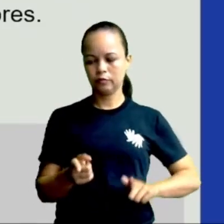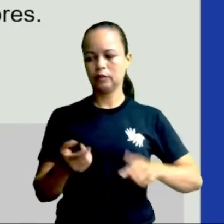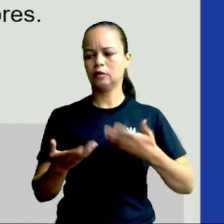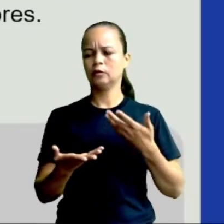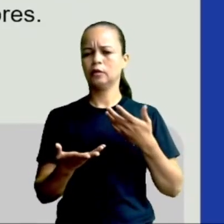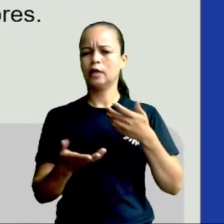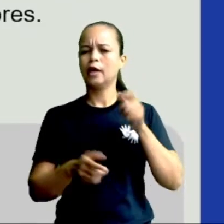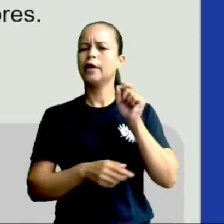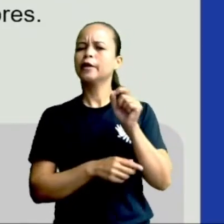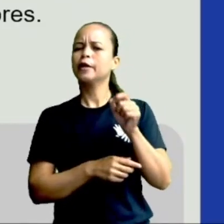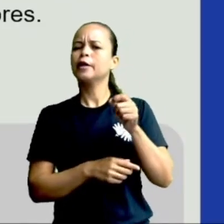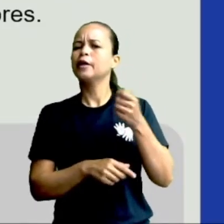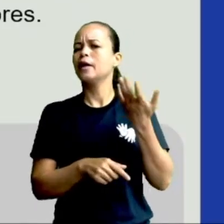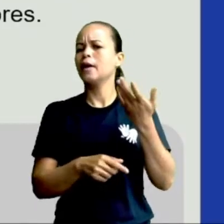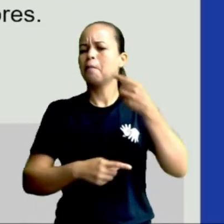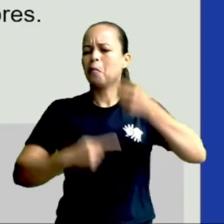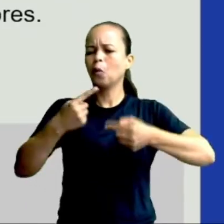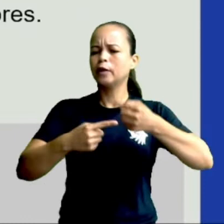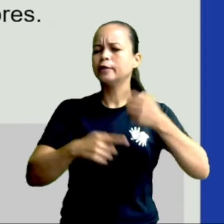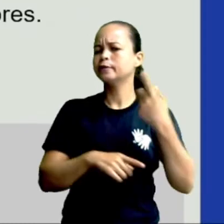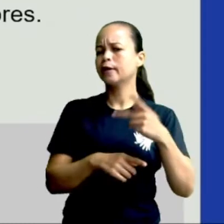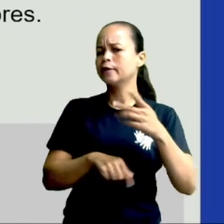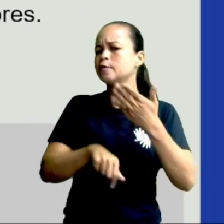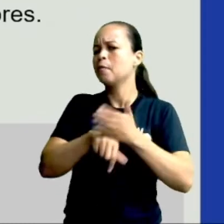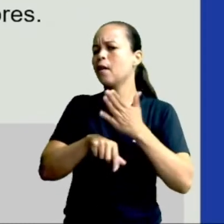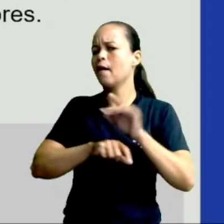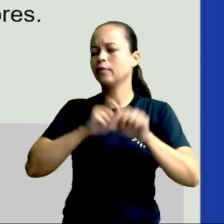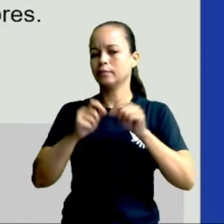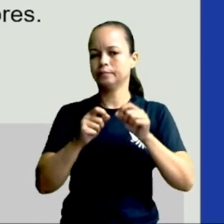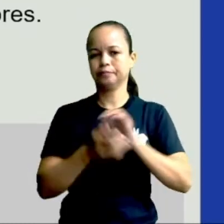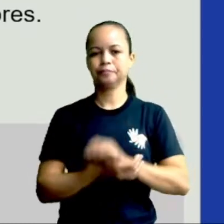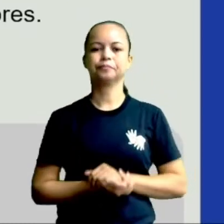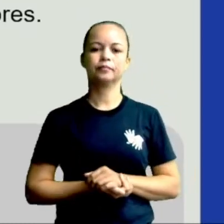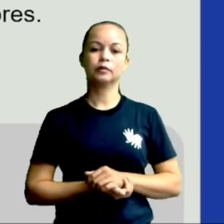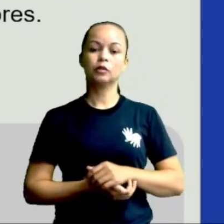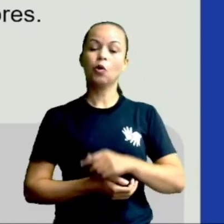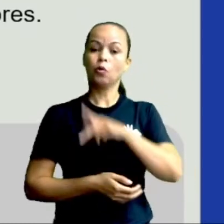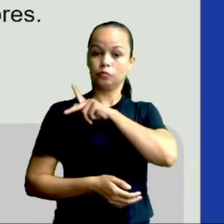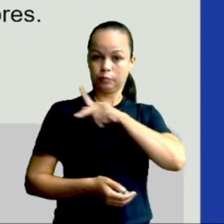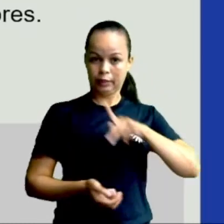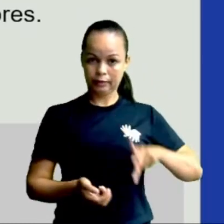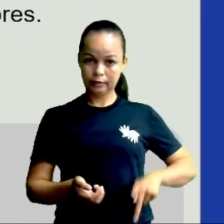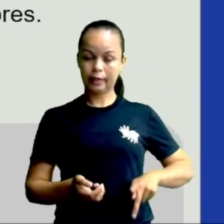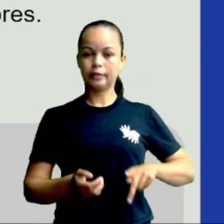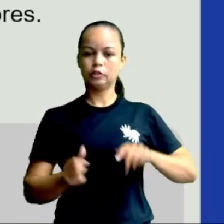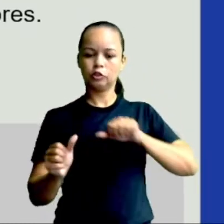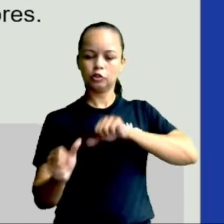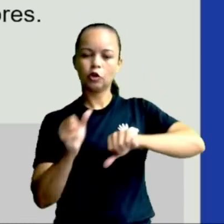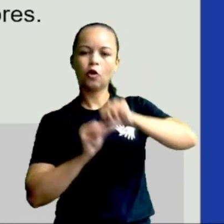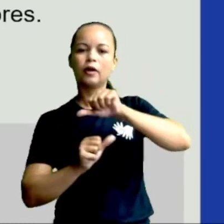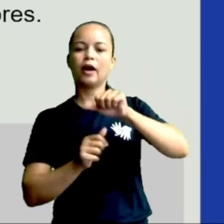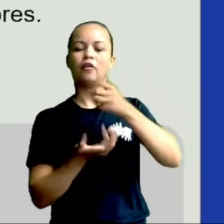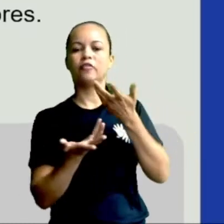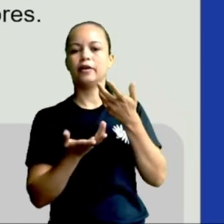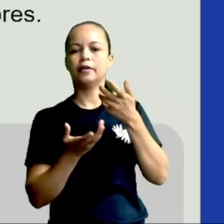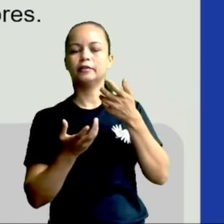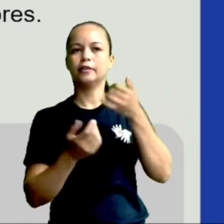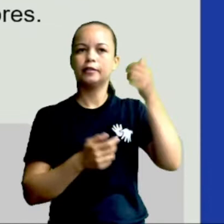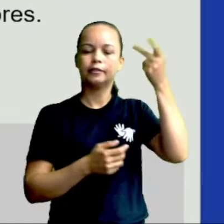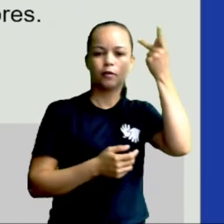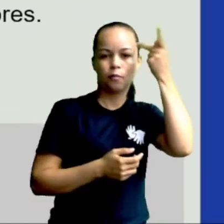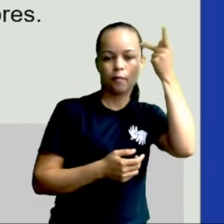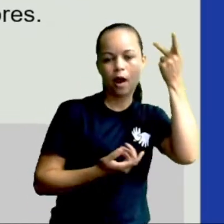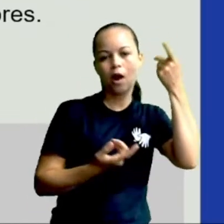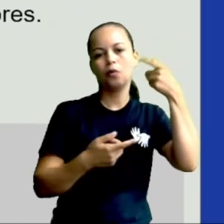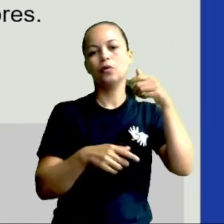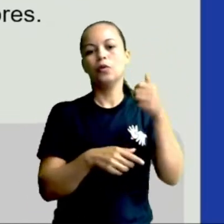que política é essa? Que prática era essa? Gente, os presidentes se revezavam entre São Paulo e Minas Gerais. Então,